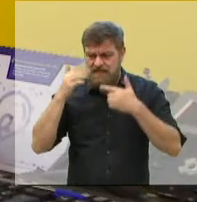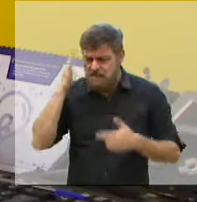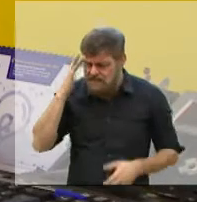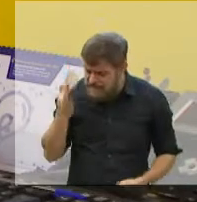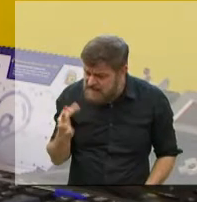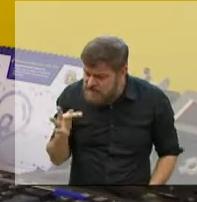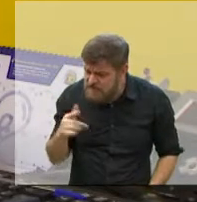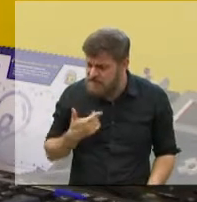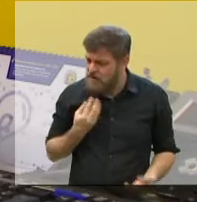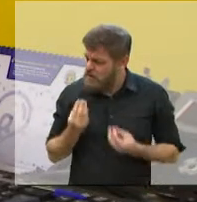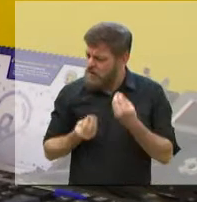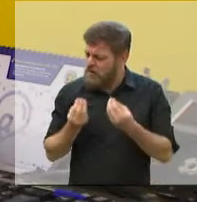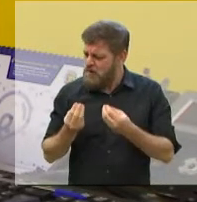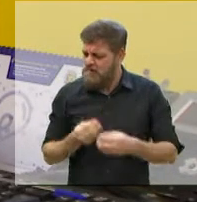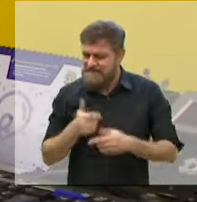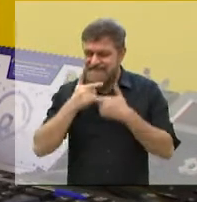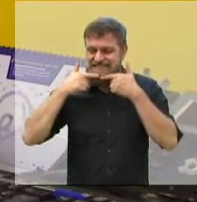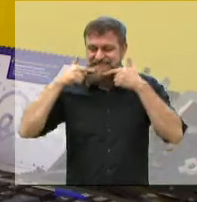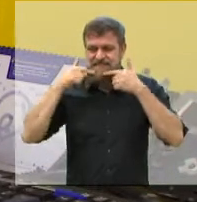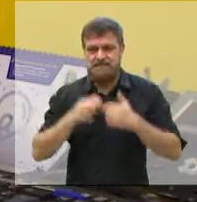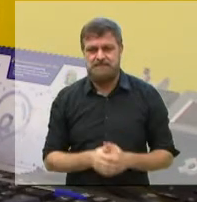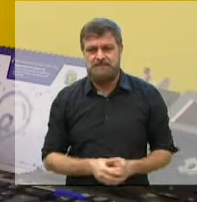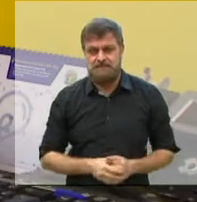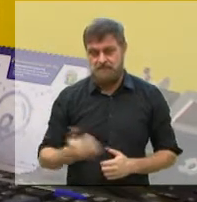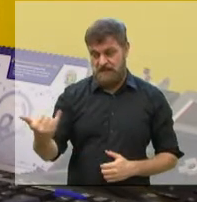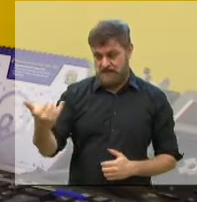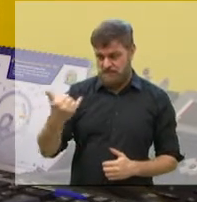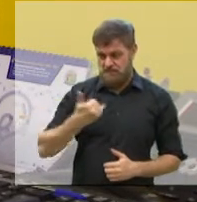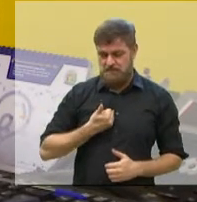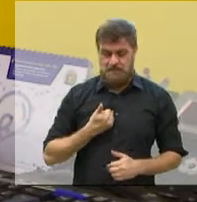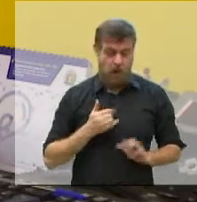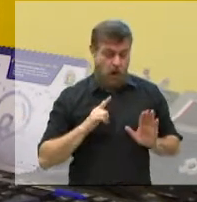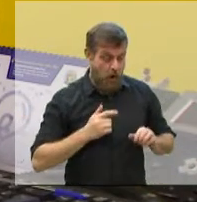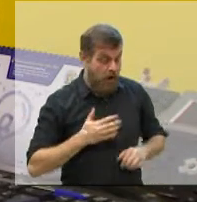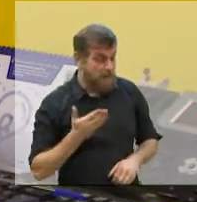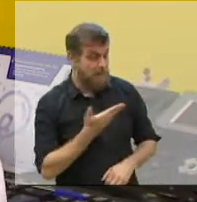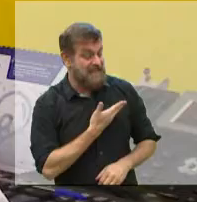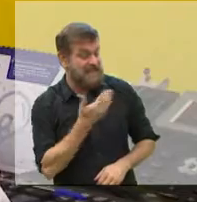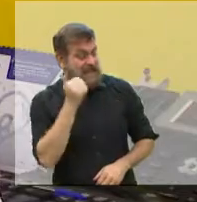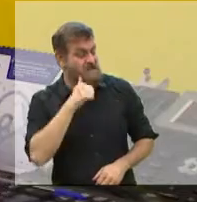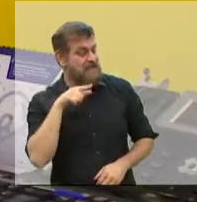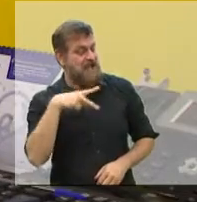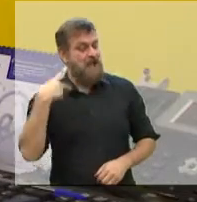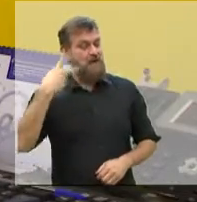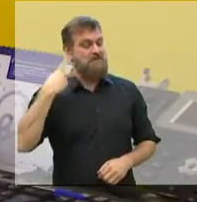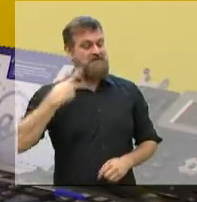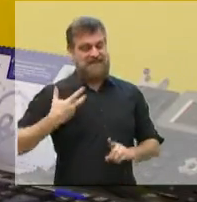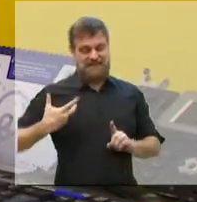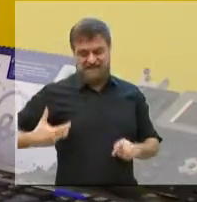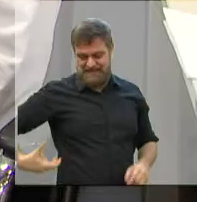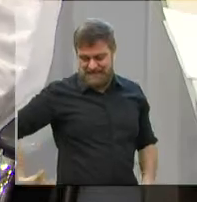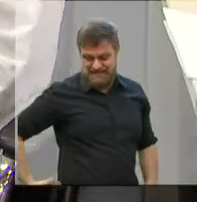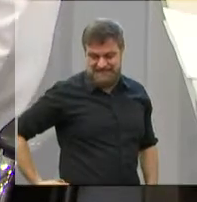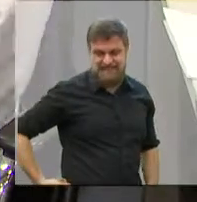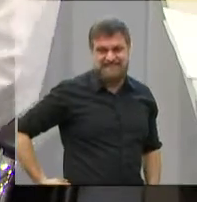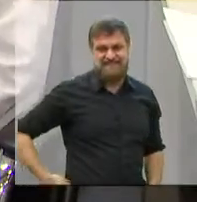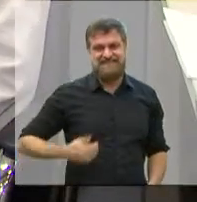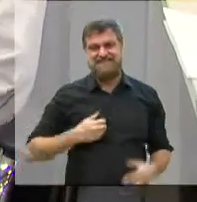dolorida, e você sai dando risada, né? Ela falou assim, Jorge, eu vou contar para minhas amigas que um vereador fez uma injeção na minha bunda. Eu